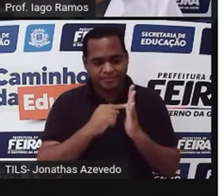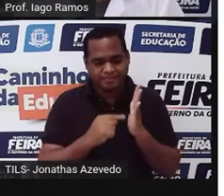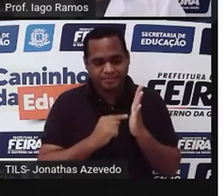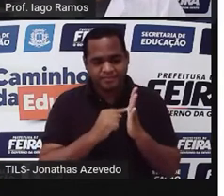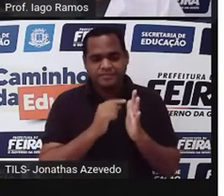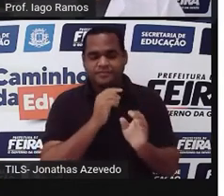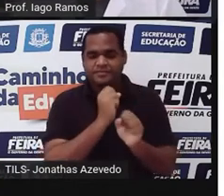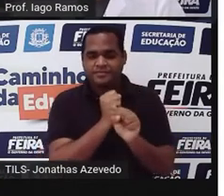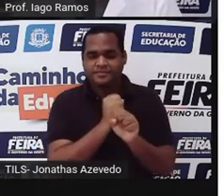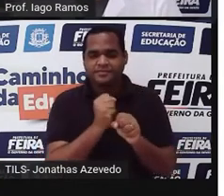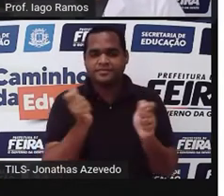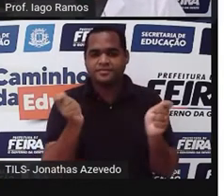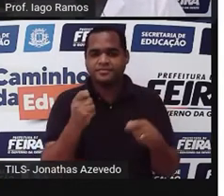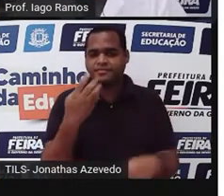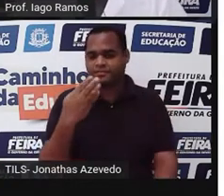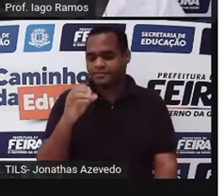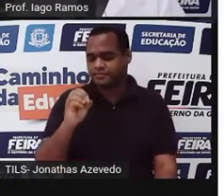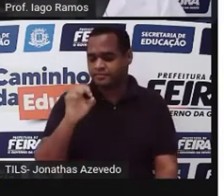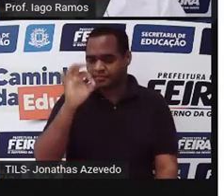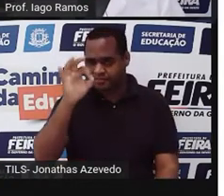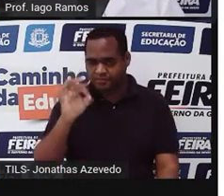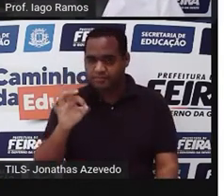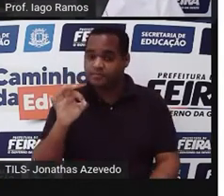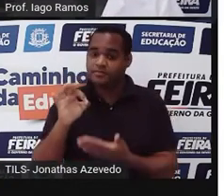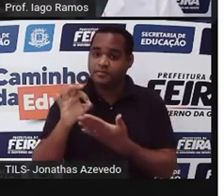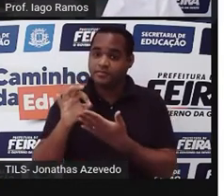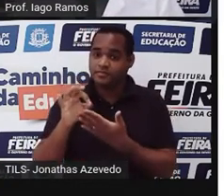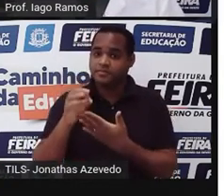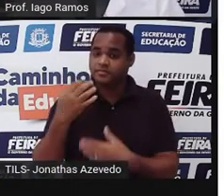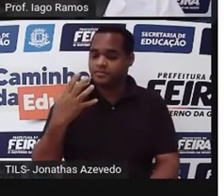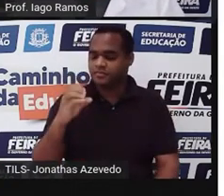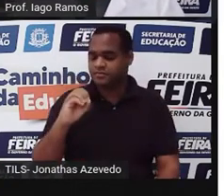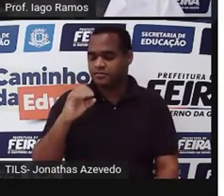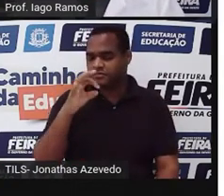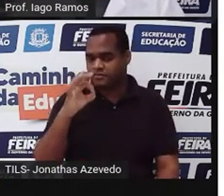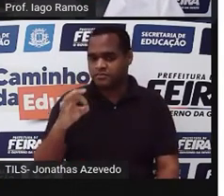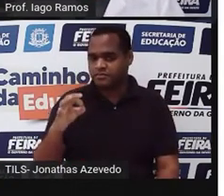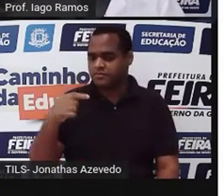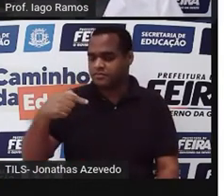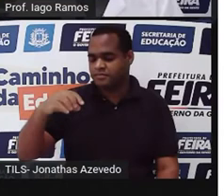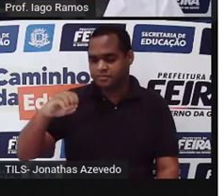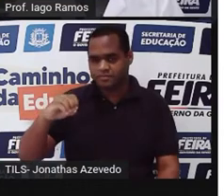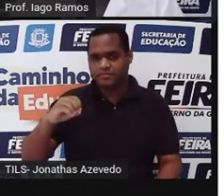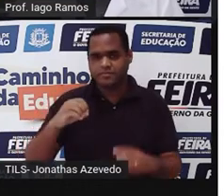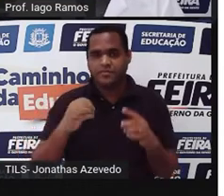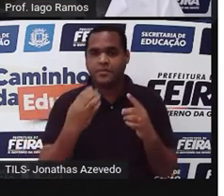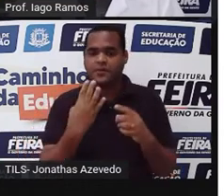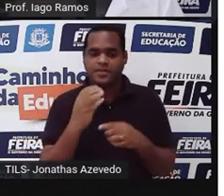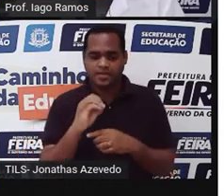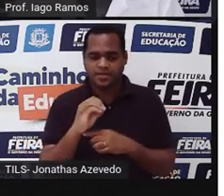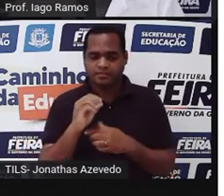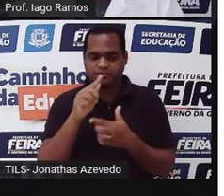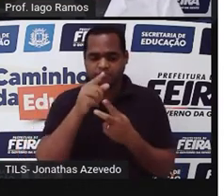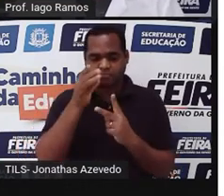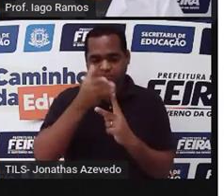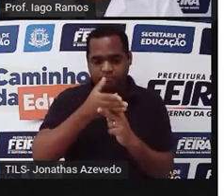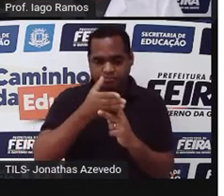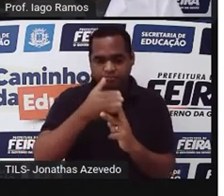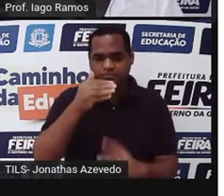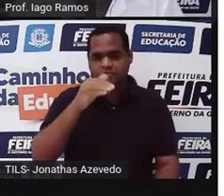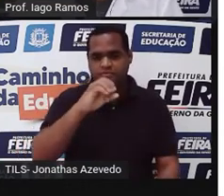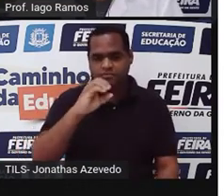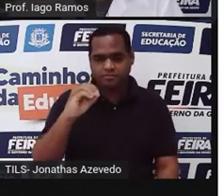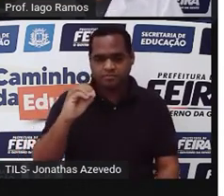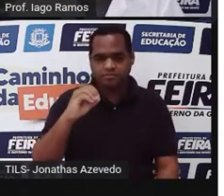calculadora quarenta por cento significa 40 / sem tá na calculadora a gente digita 40